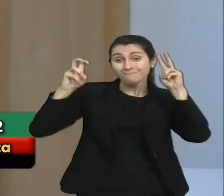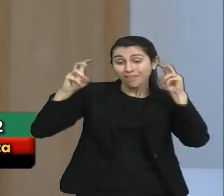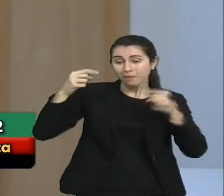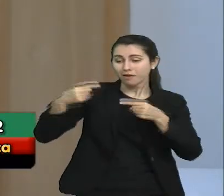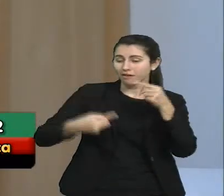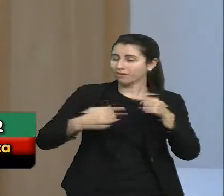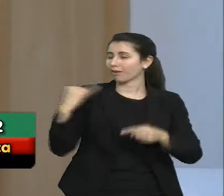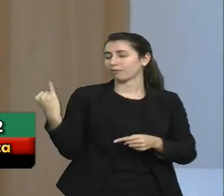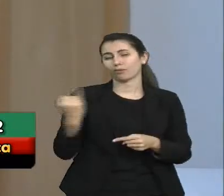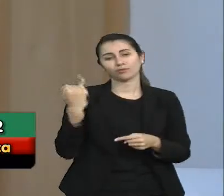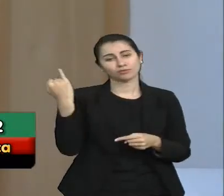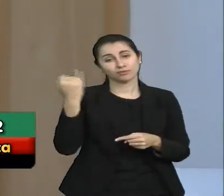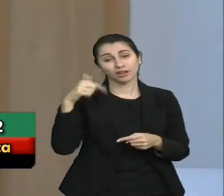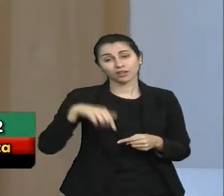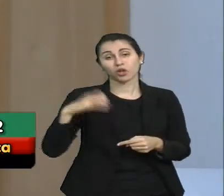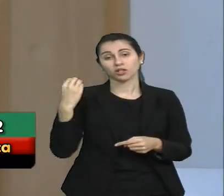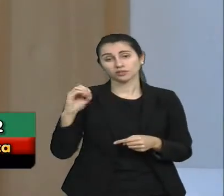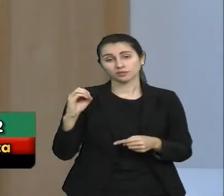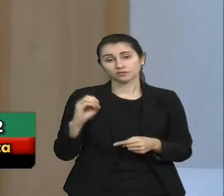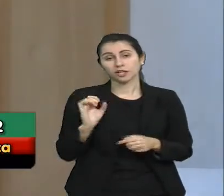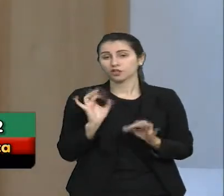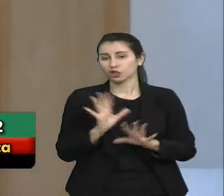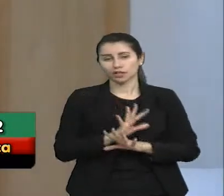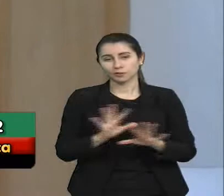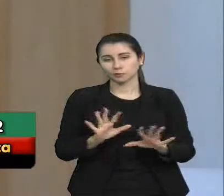importantíssima para o nosso município. É isso.